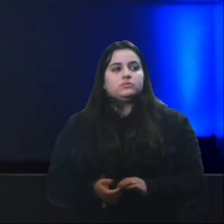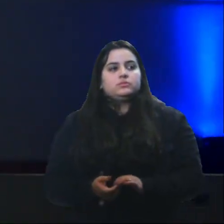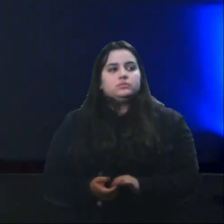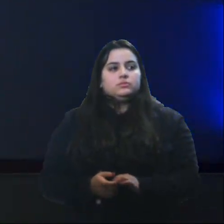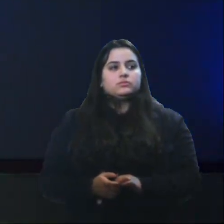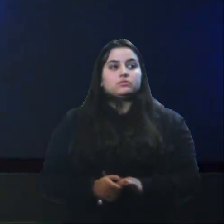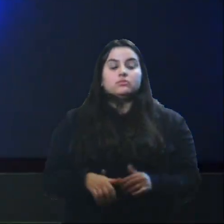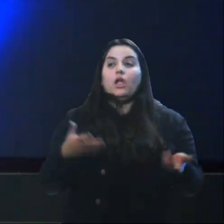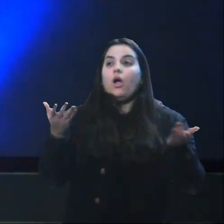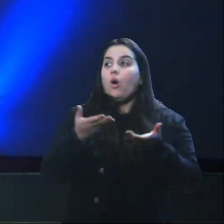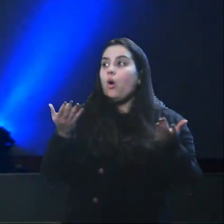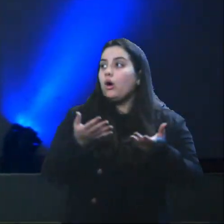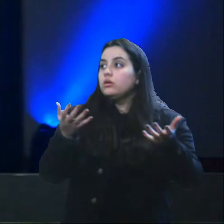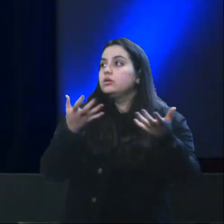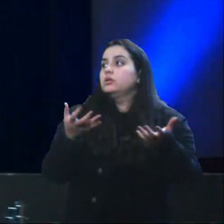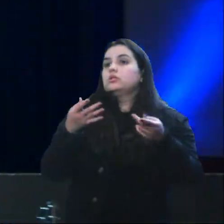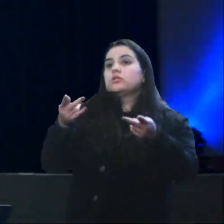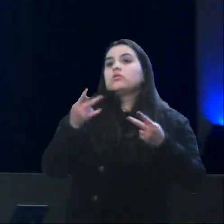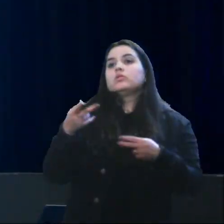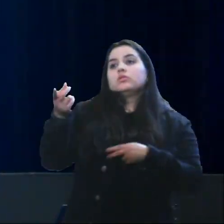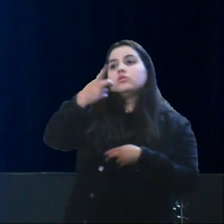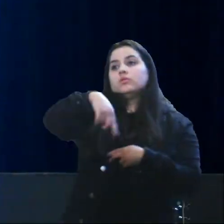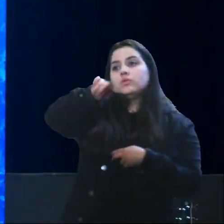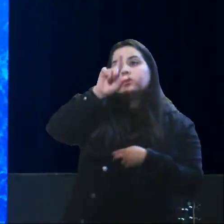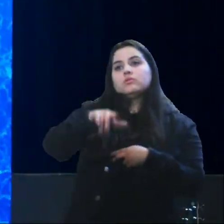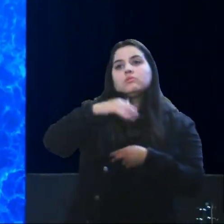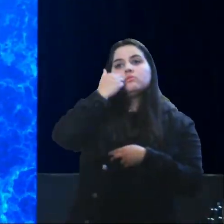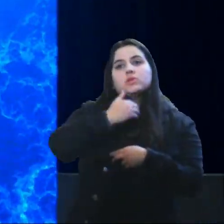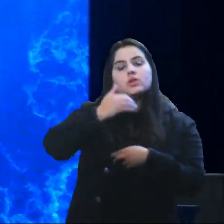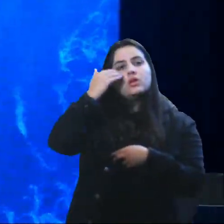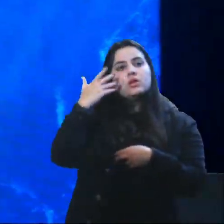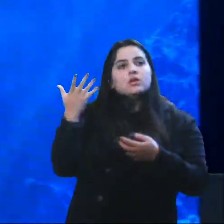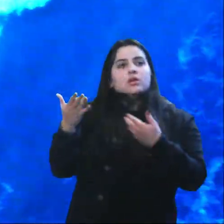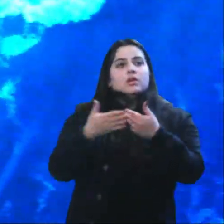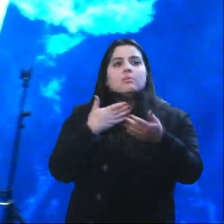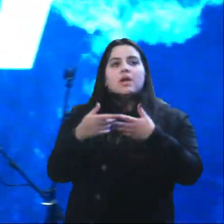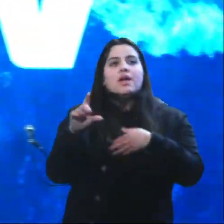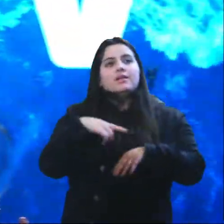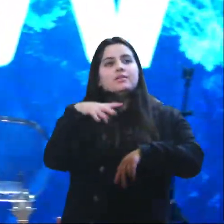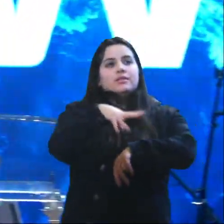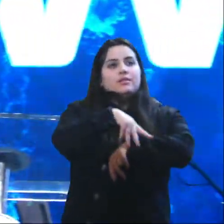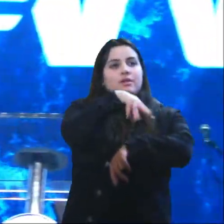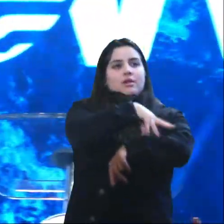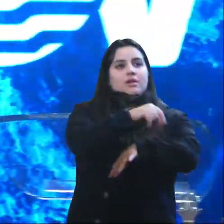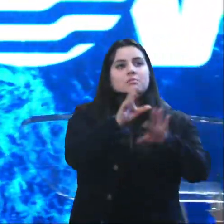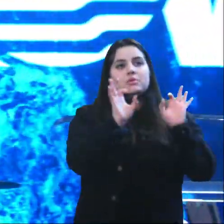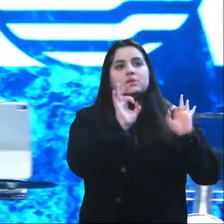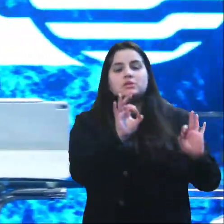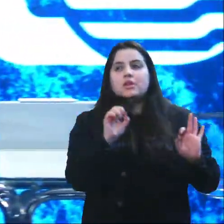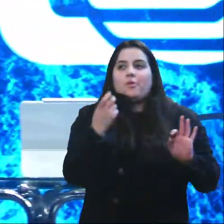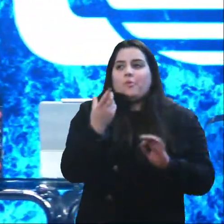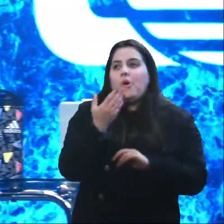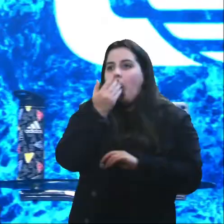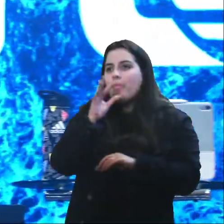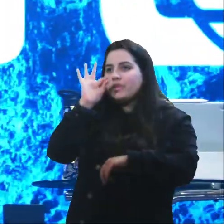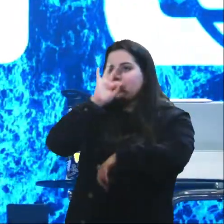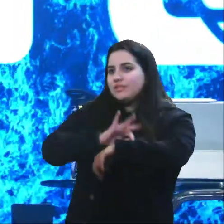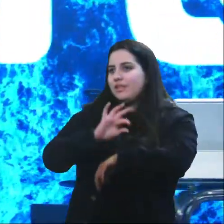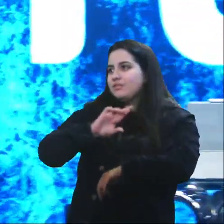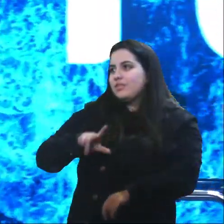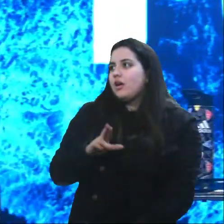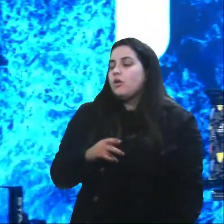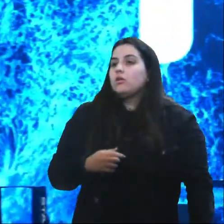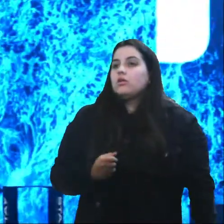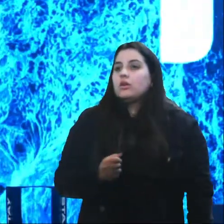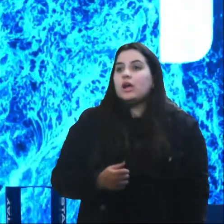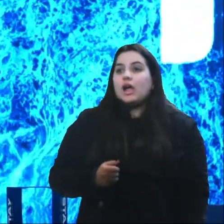Hoje eu quero te convidar para ser um adolescente, independente se você anda com pelos de camelo e come gafanhoto ou não, a quando